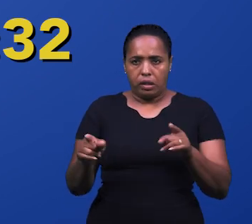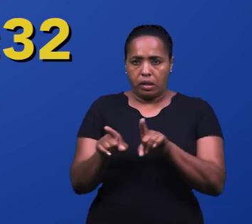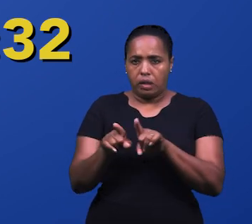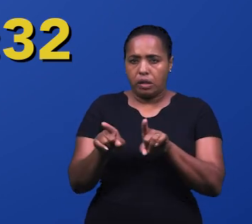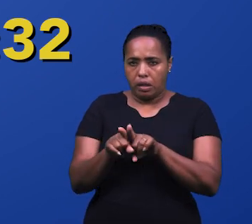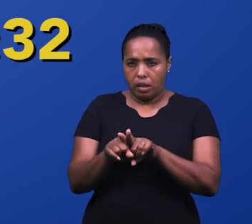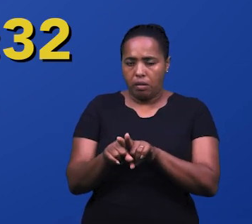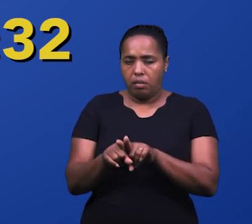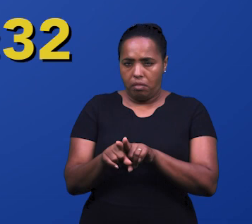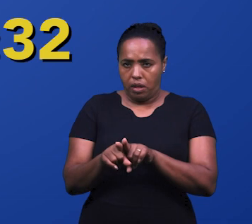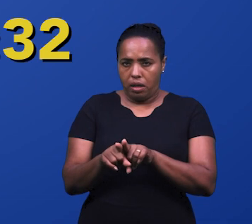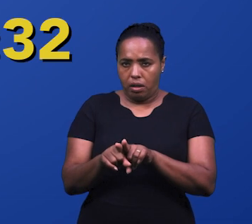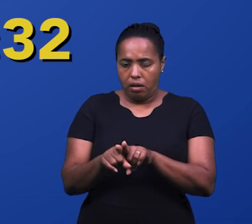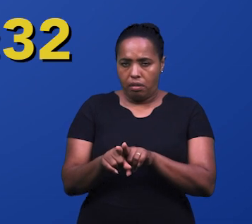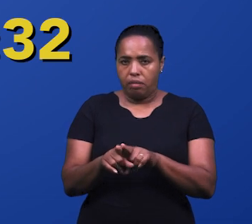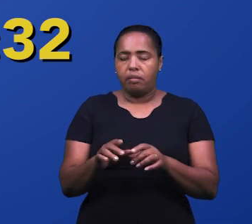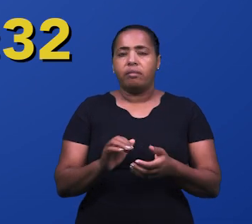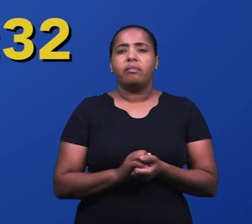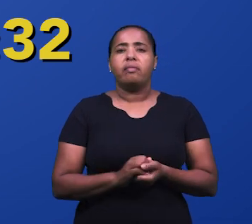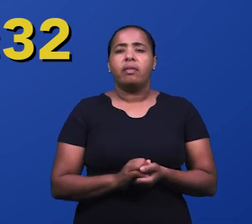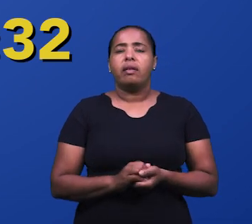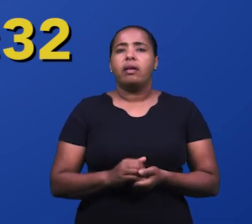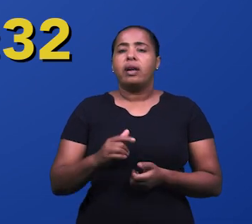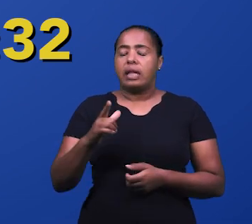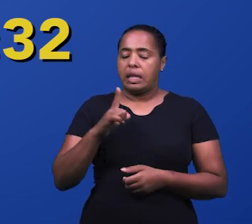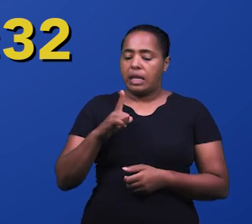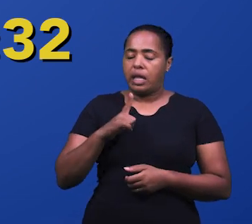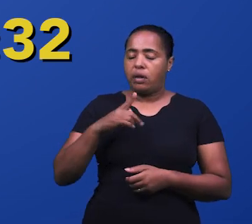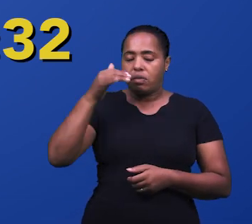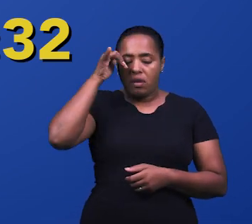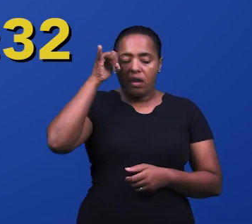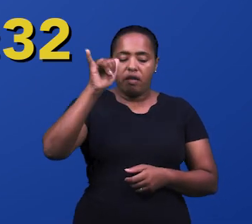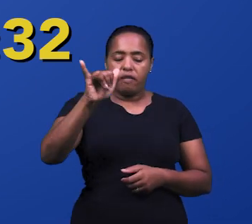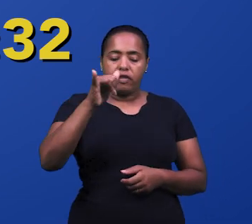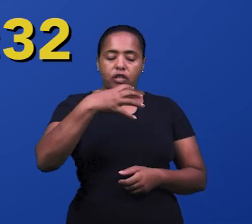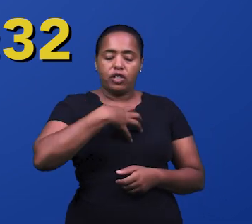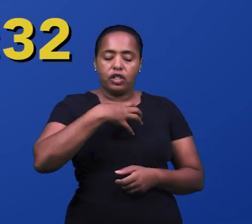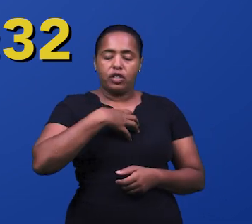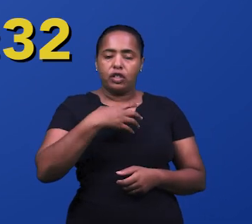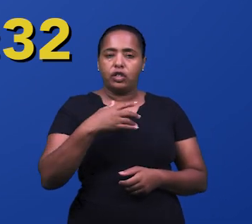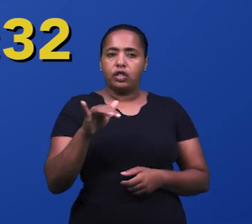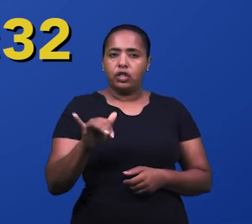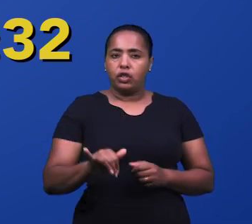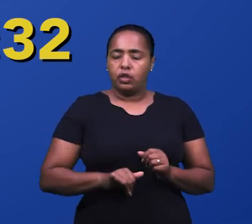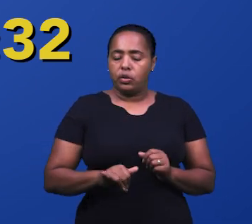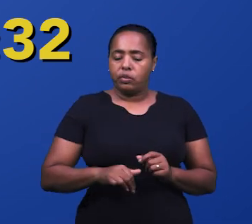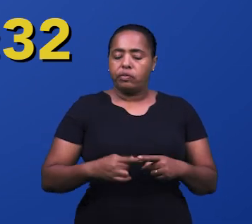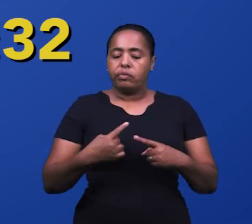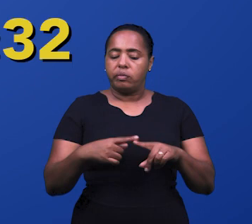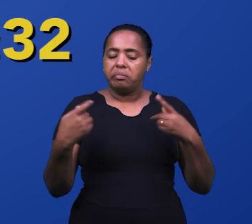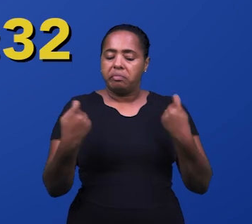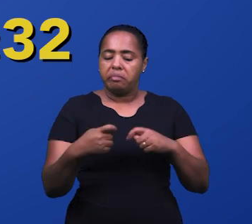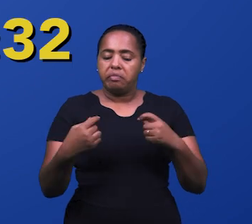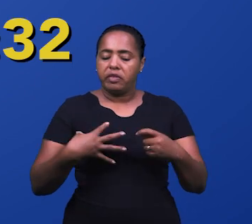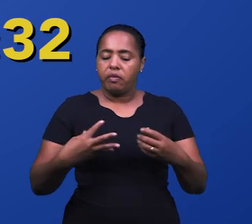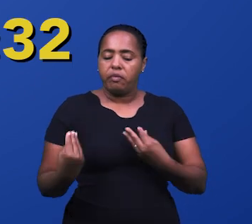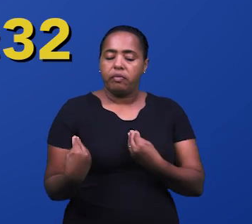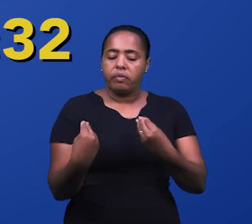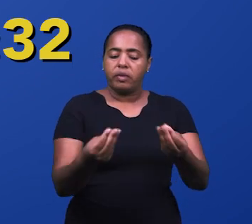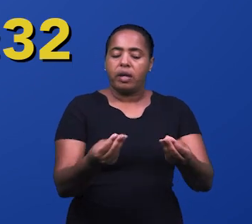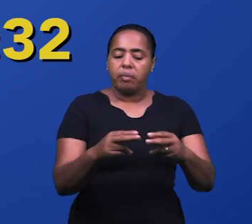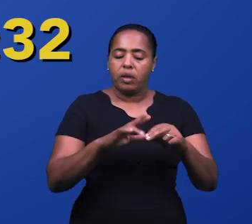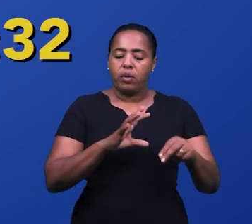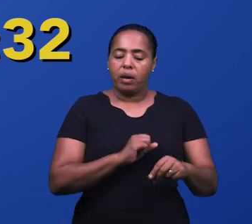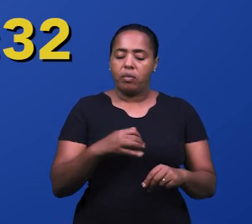Deus não teve como ser poupado da dor, porque era necessário entregar o seu filho por amor e para a salvação do homem. A